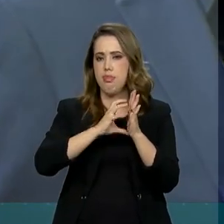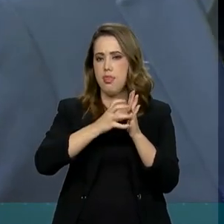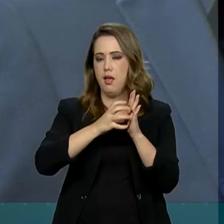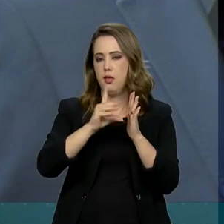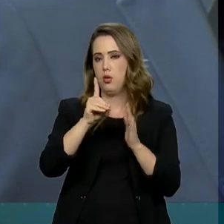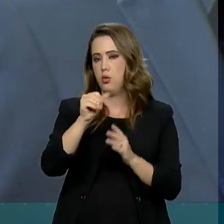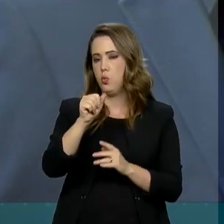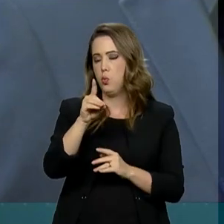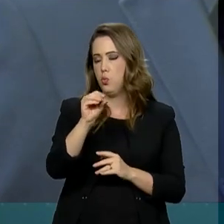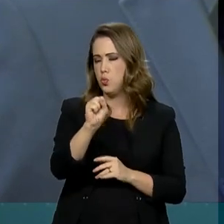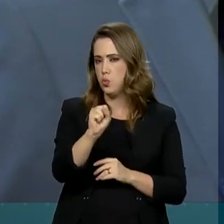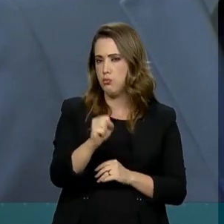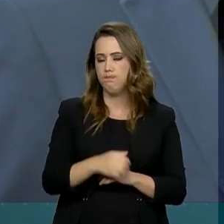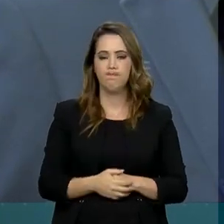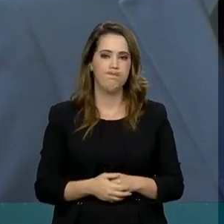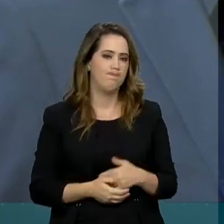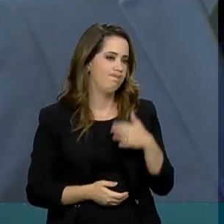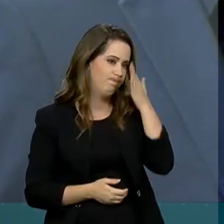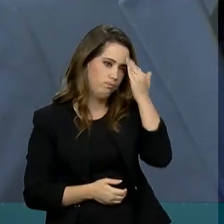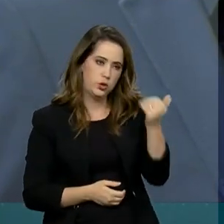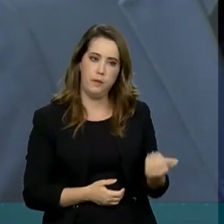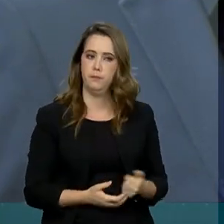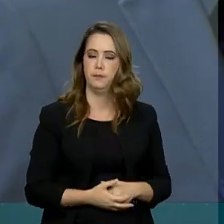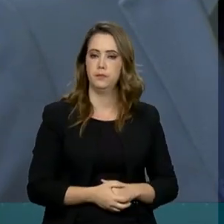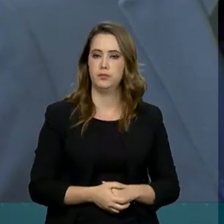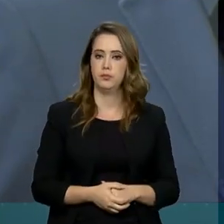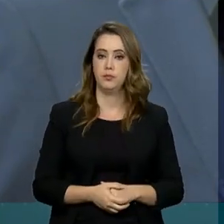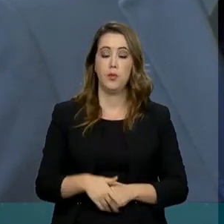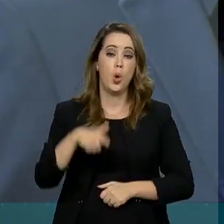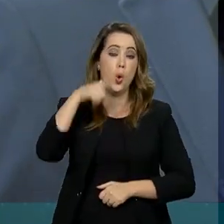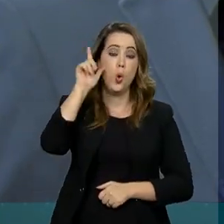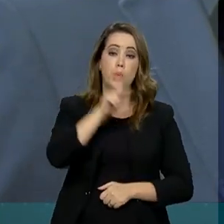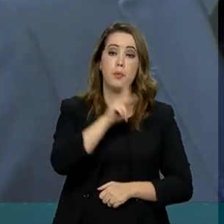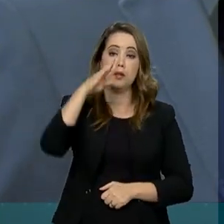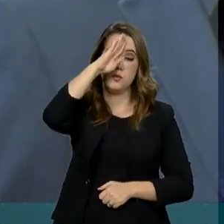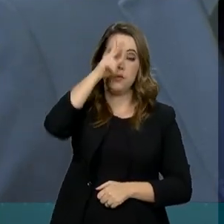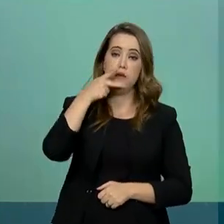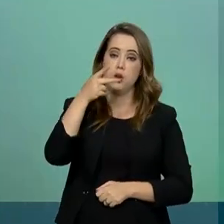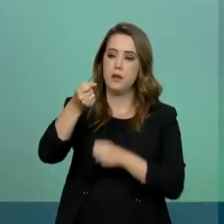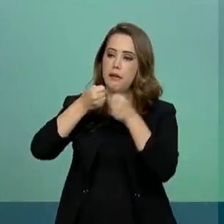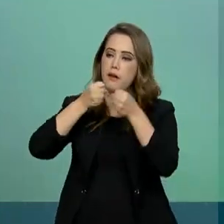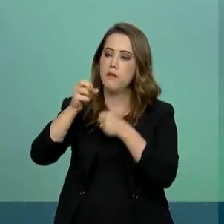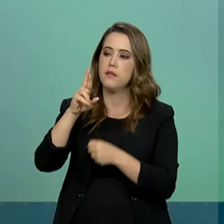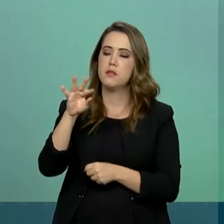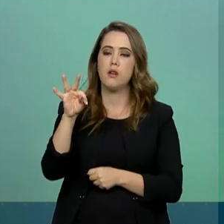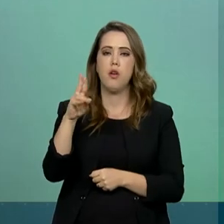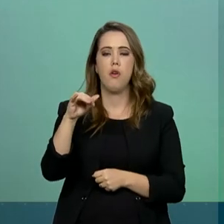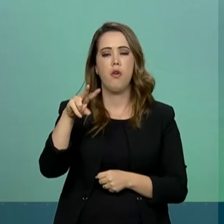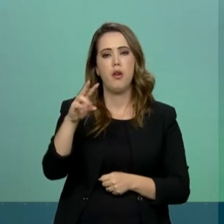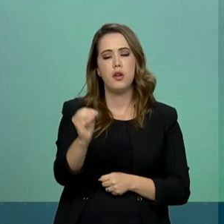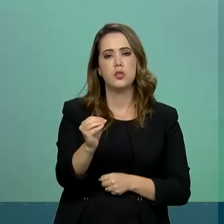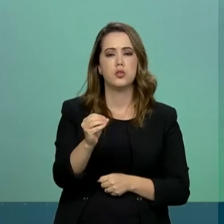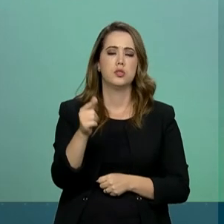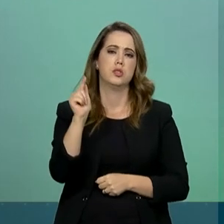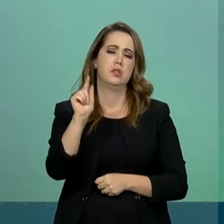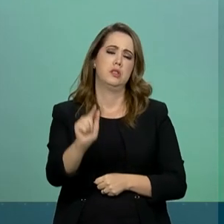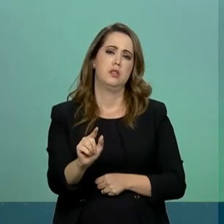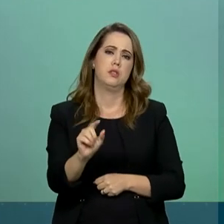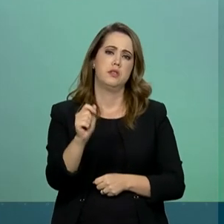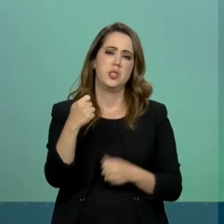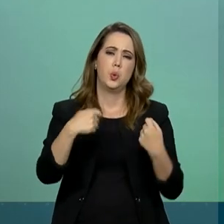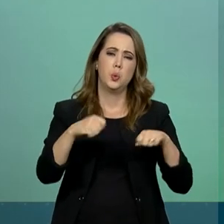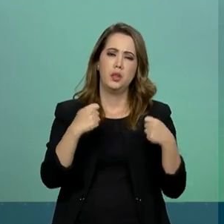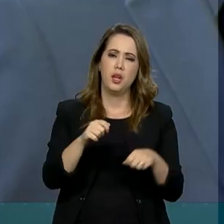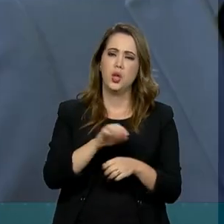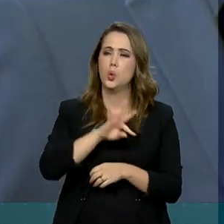voz é o presidente falou ontem no na entrevista ratinho que não tem ainda os 308 votos que que precisa